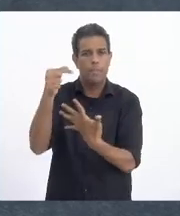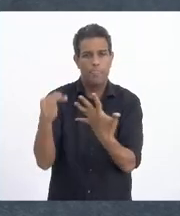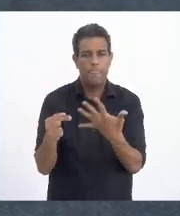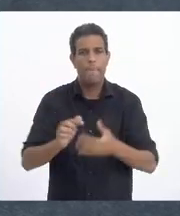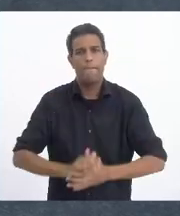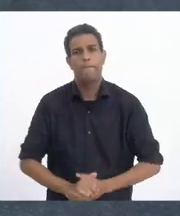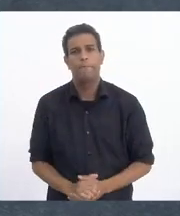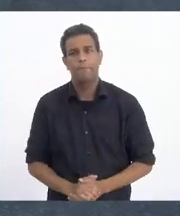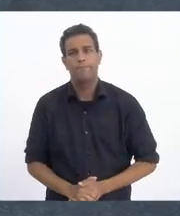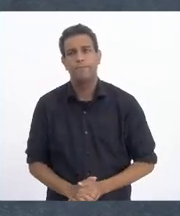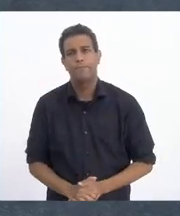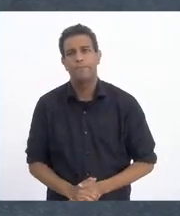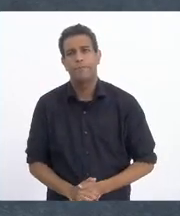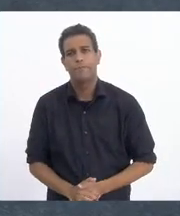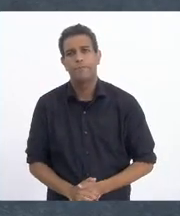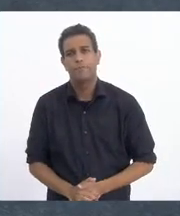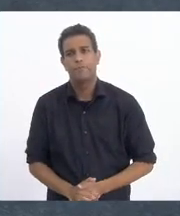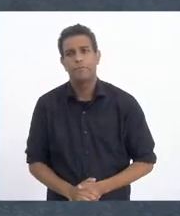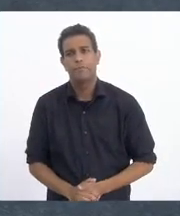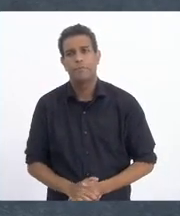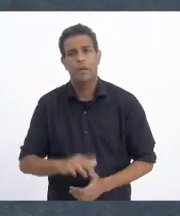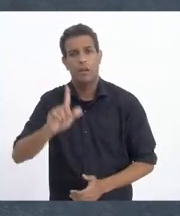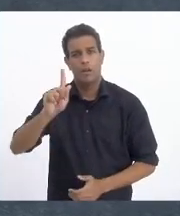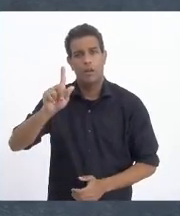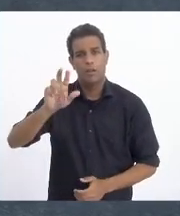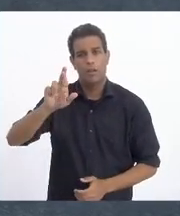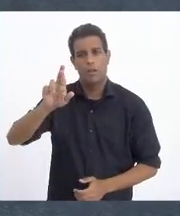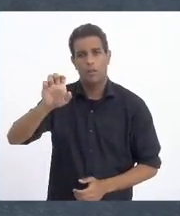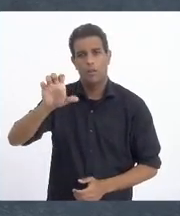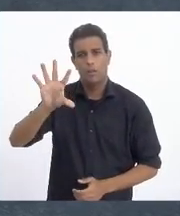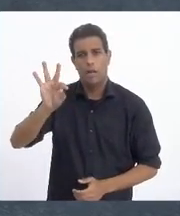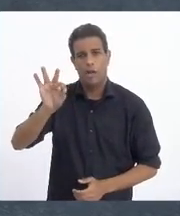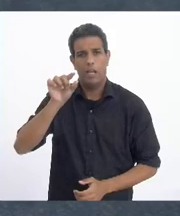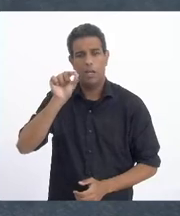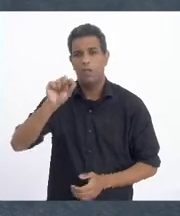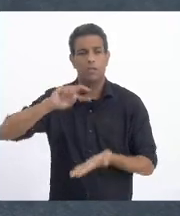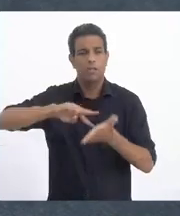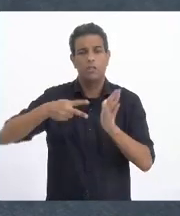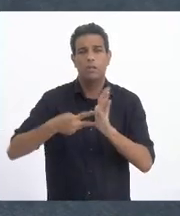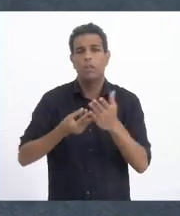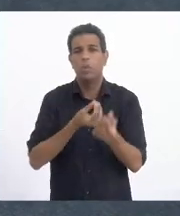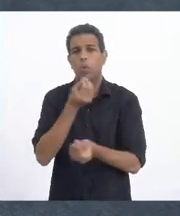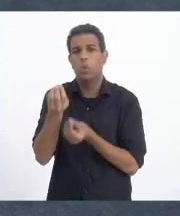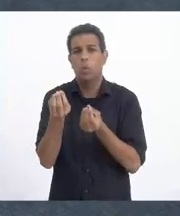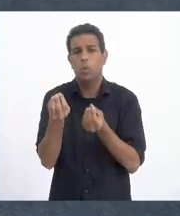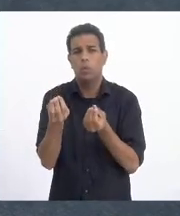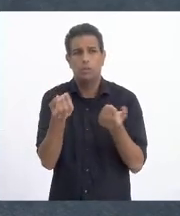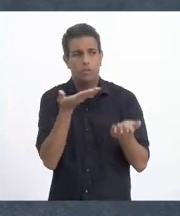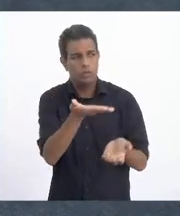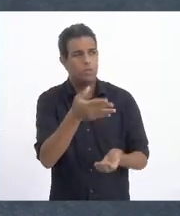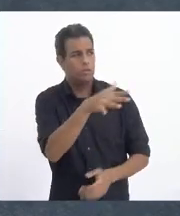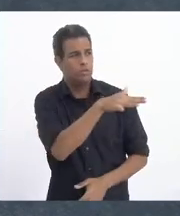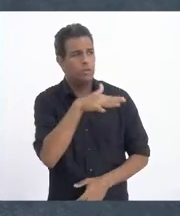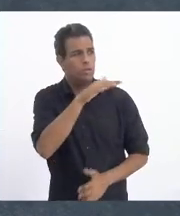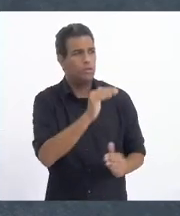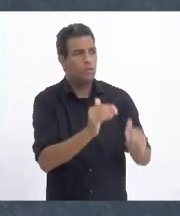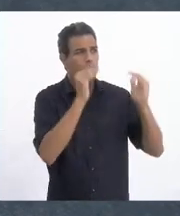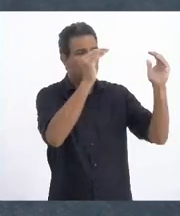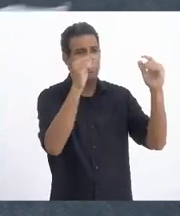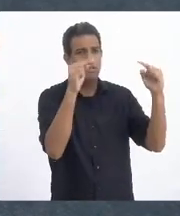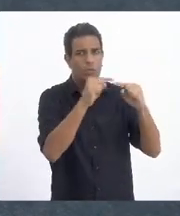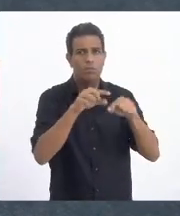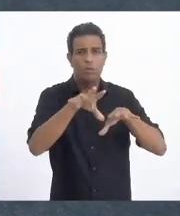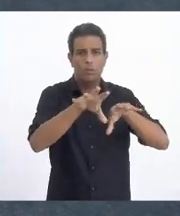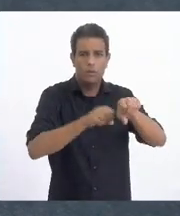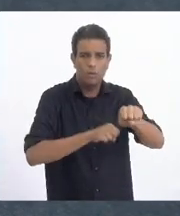Mas eu venho falar uma coisa sobre a Grete, que, como o deputado Márcio Pacheco, graças a Deus, sou bacharel em